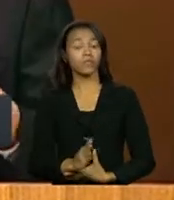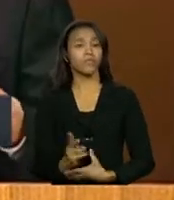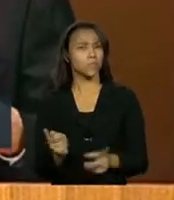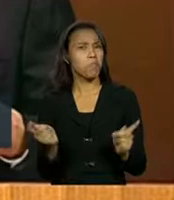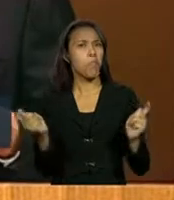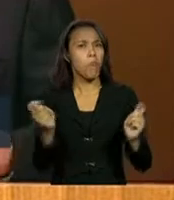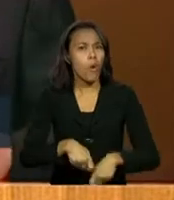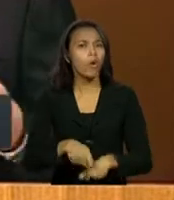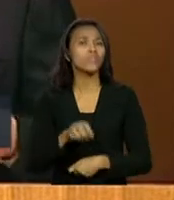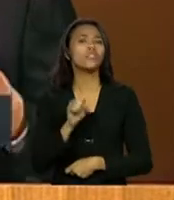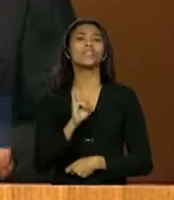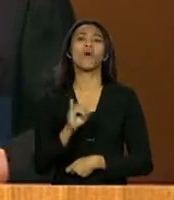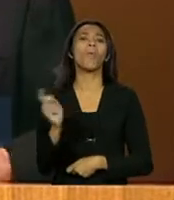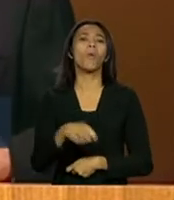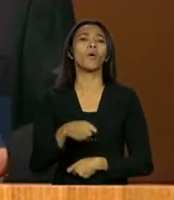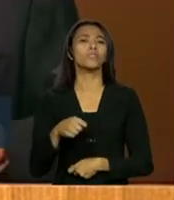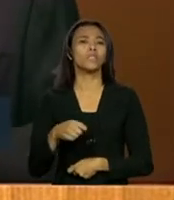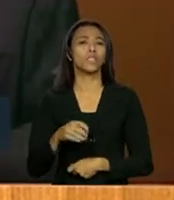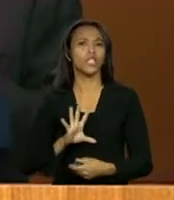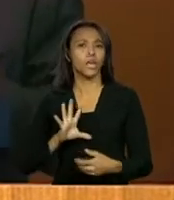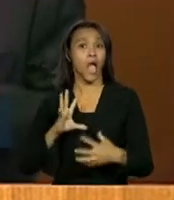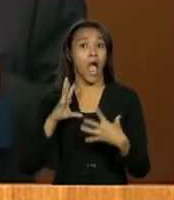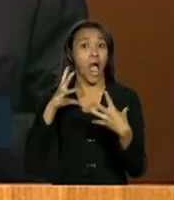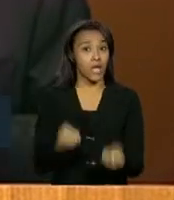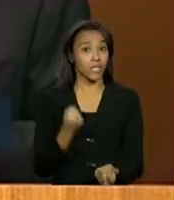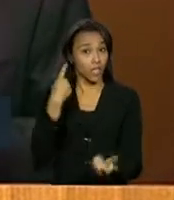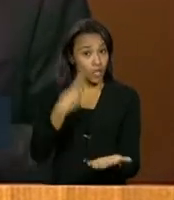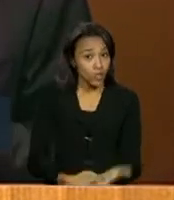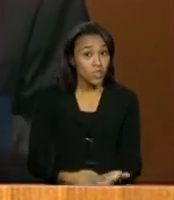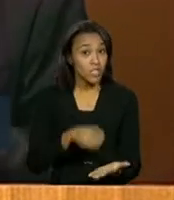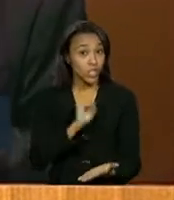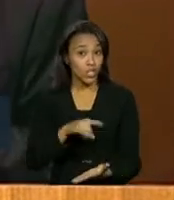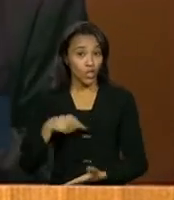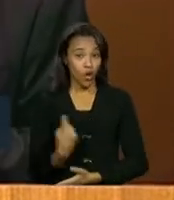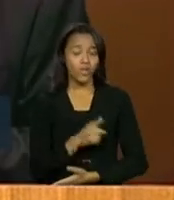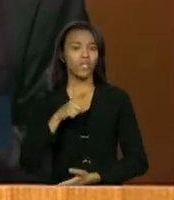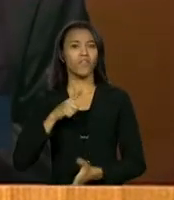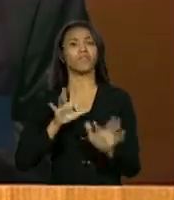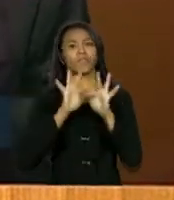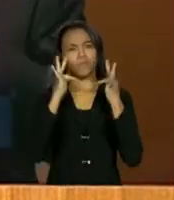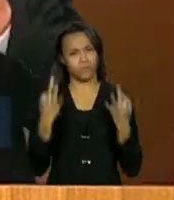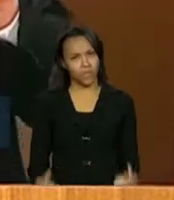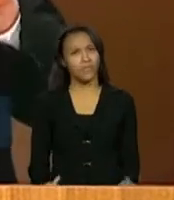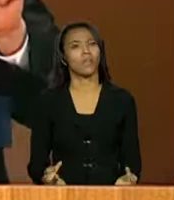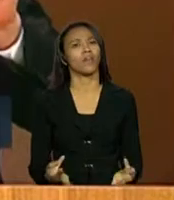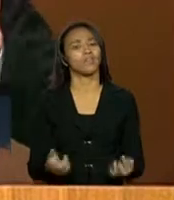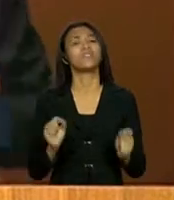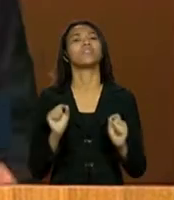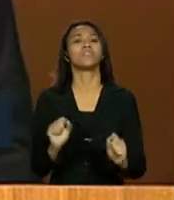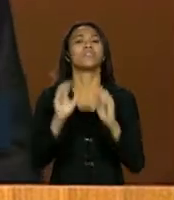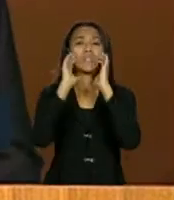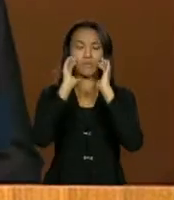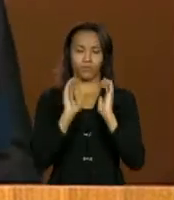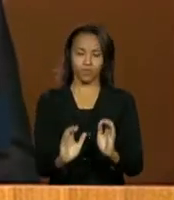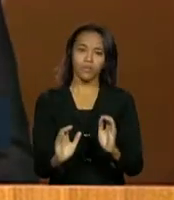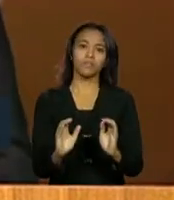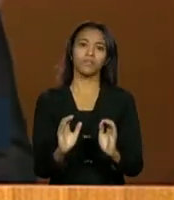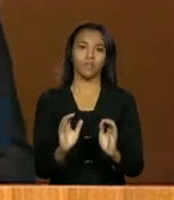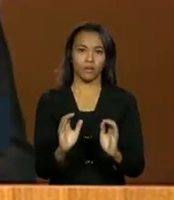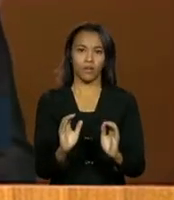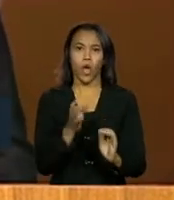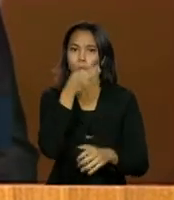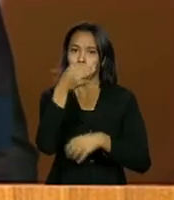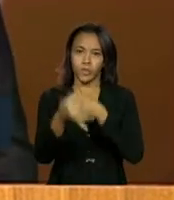poderão e só poderão ser enfrentados se nós tivermos a humildade de respeitar